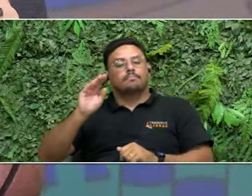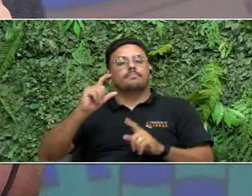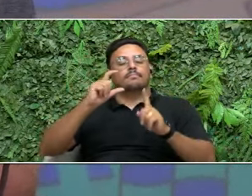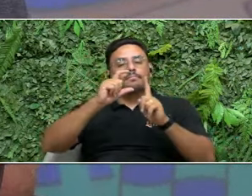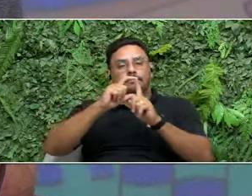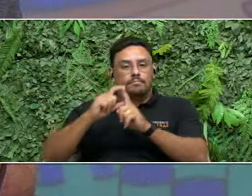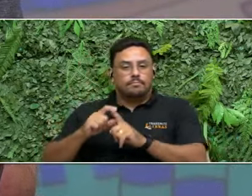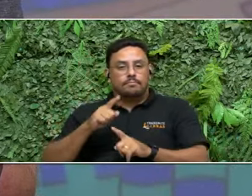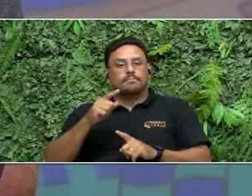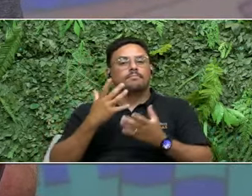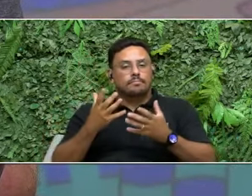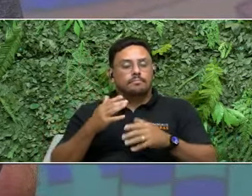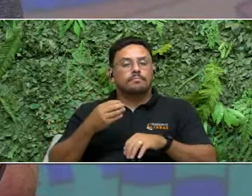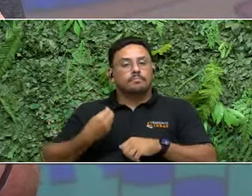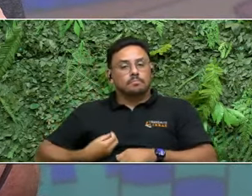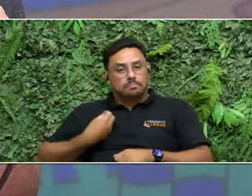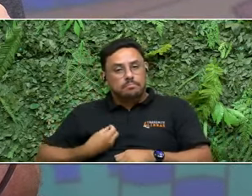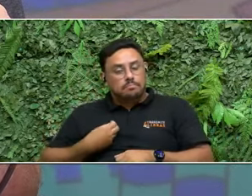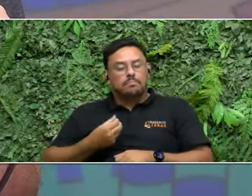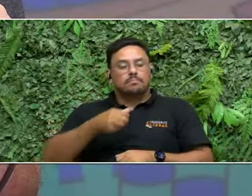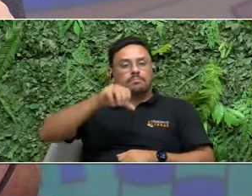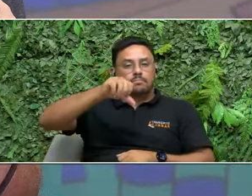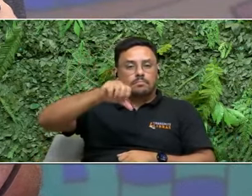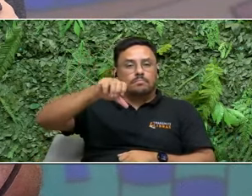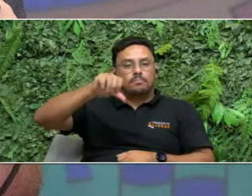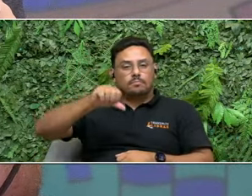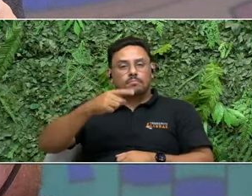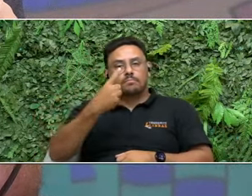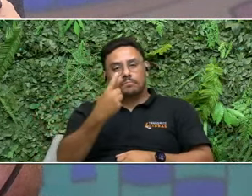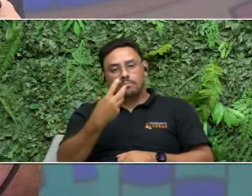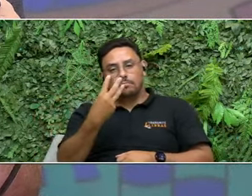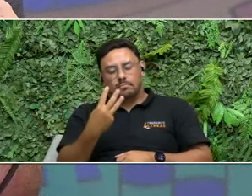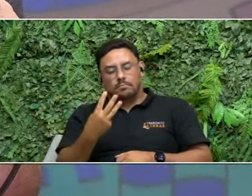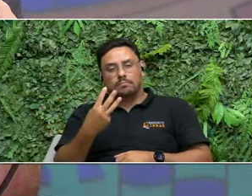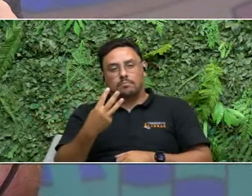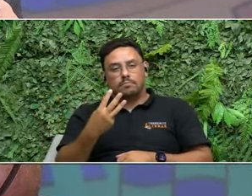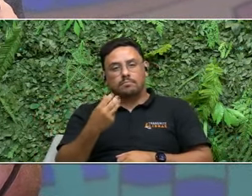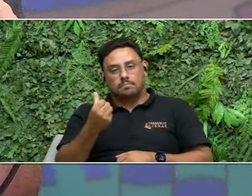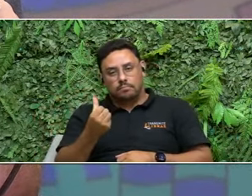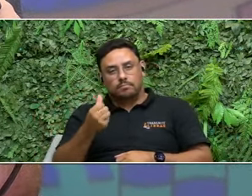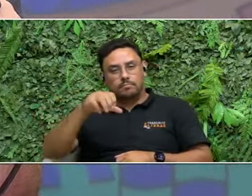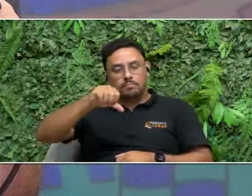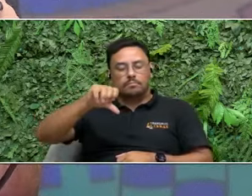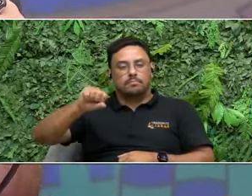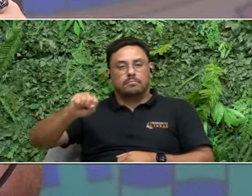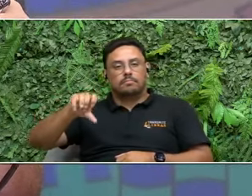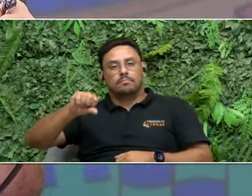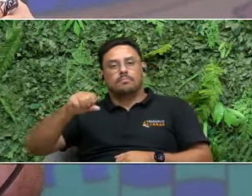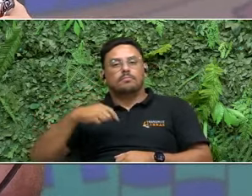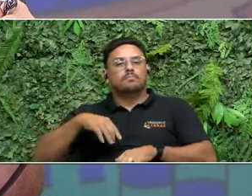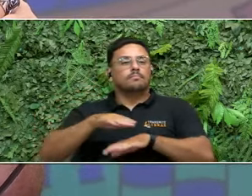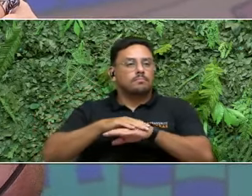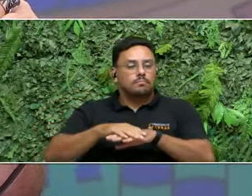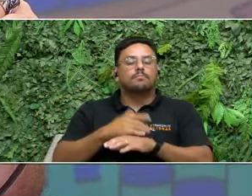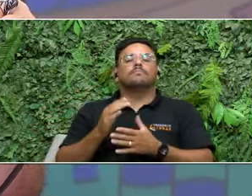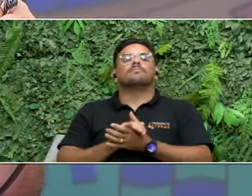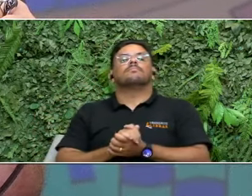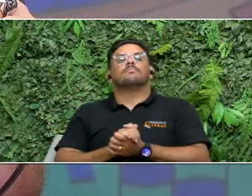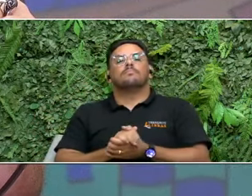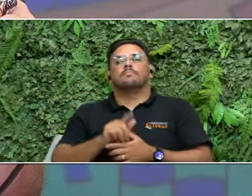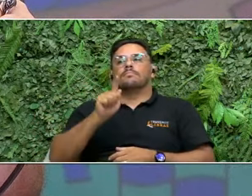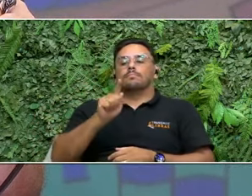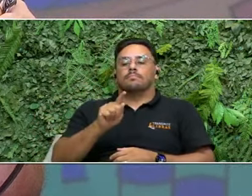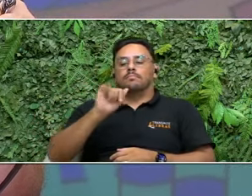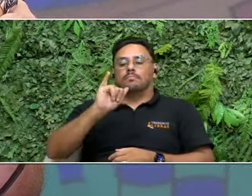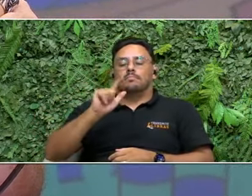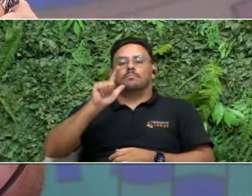treinadores e vocês quiser participar conosco 99 316 9898 a gente vai conversando então o JT